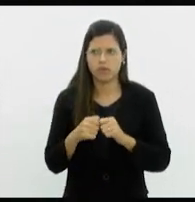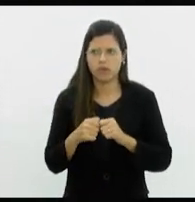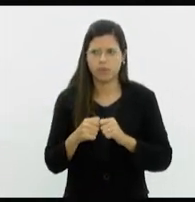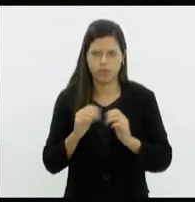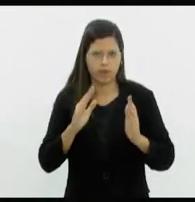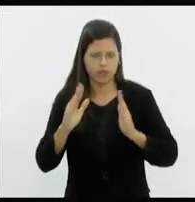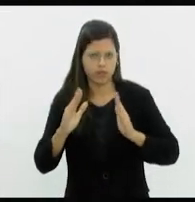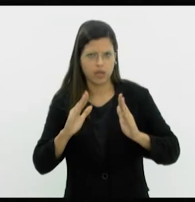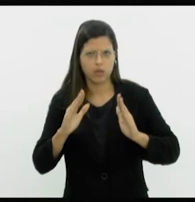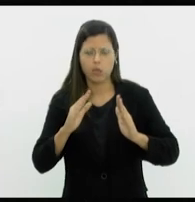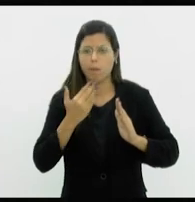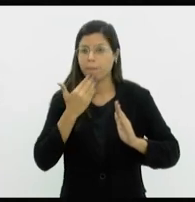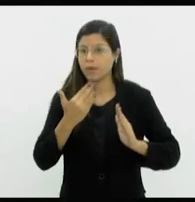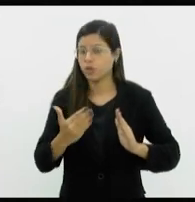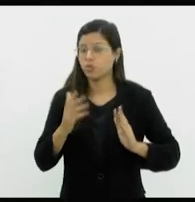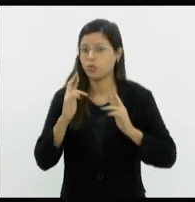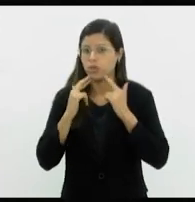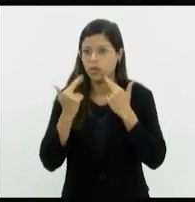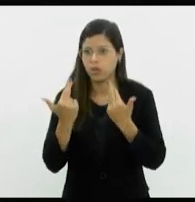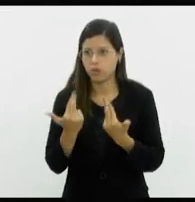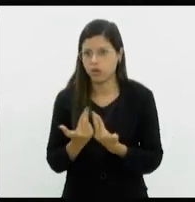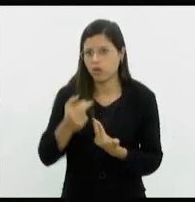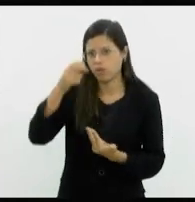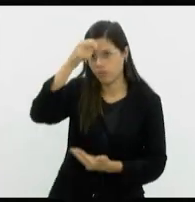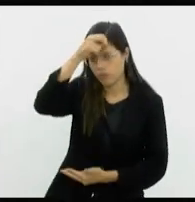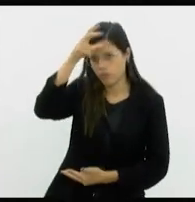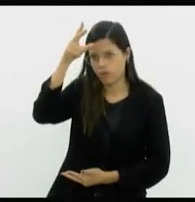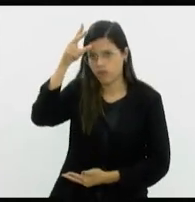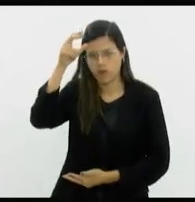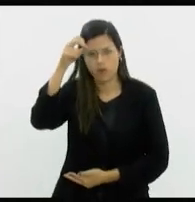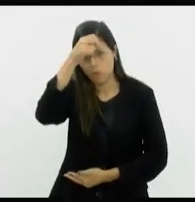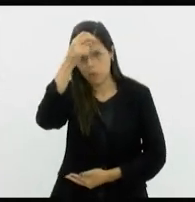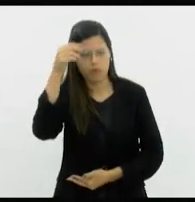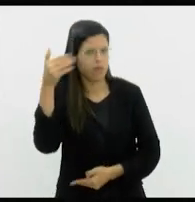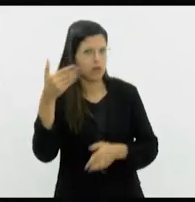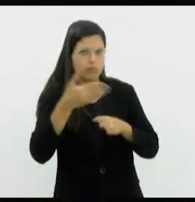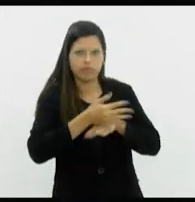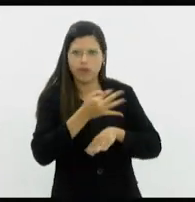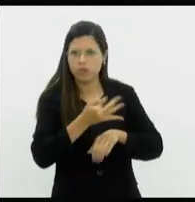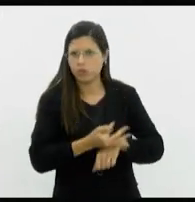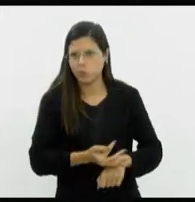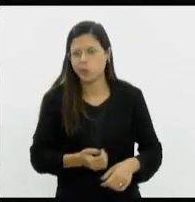um pedido de reunião com o prefeito não apareceu.